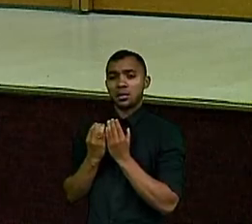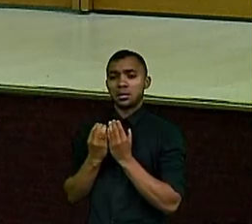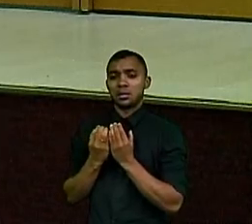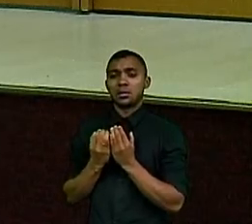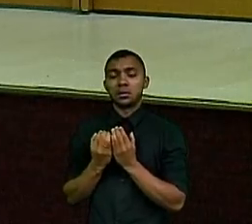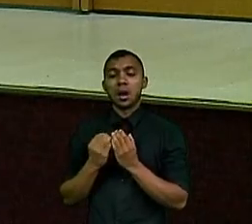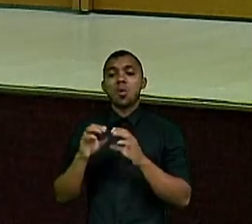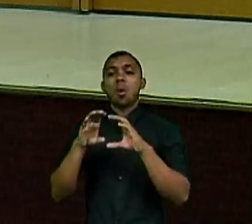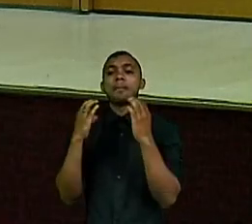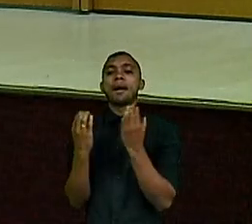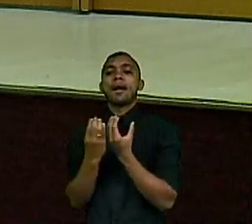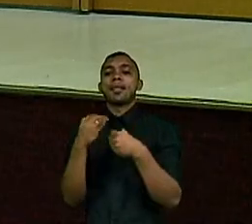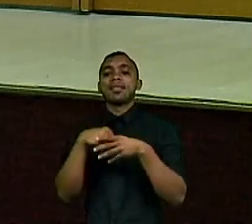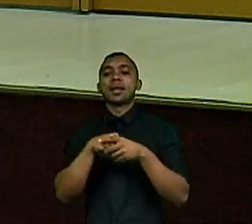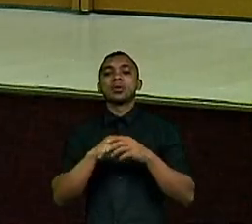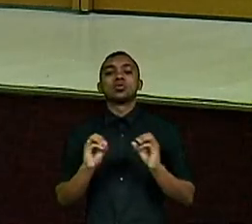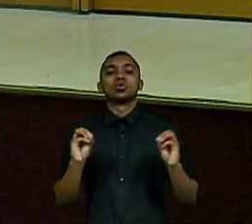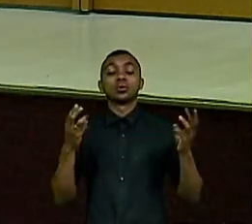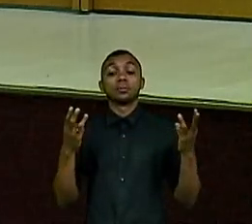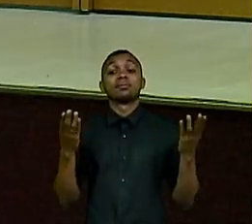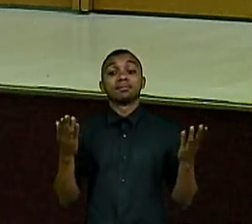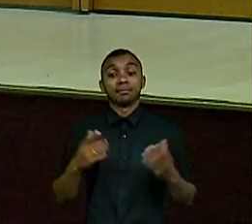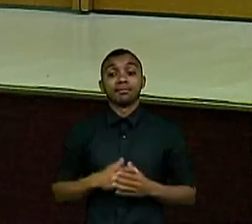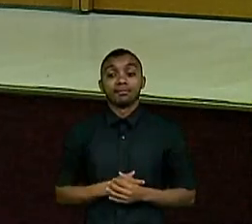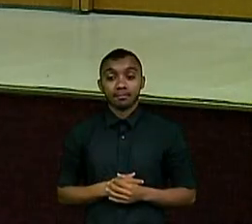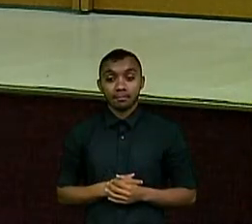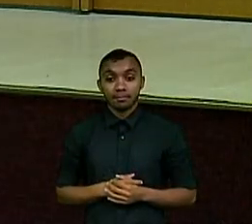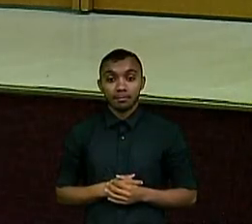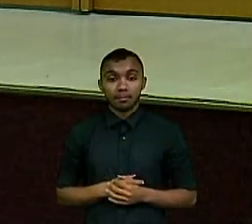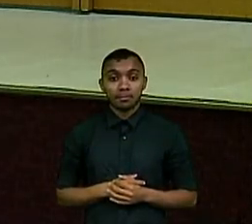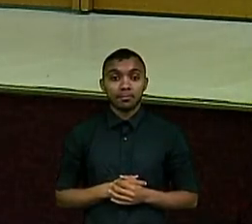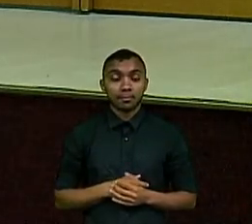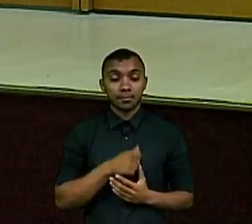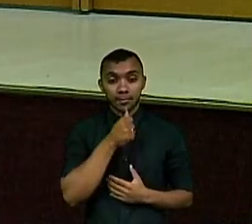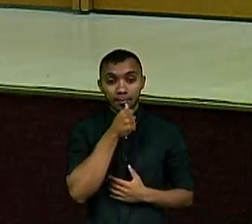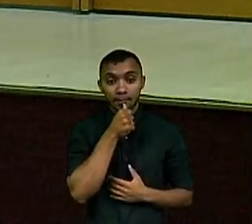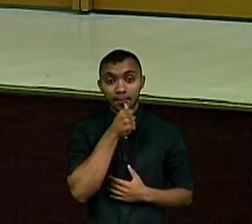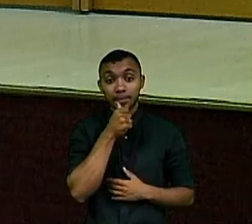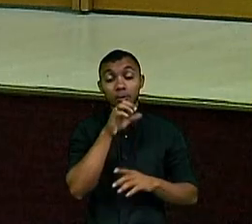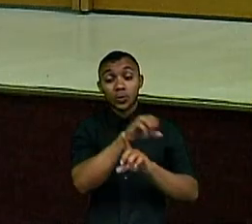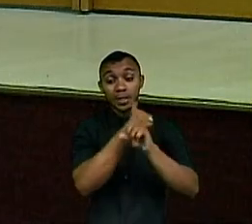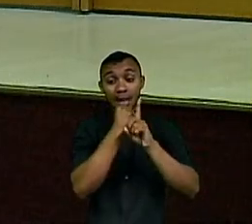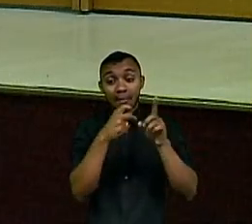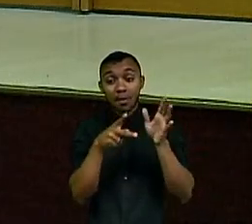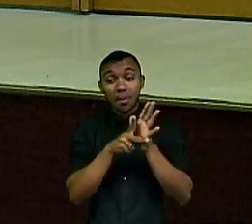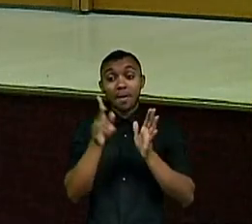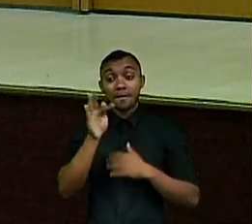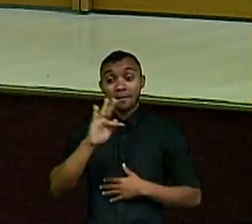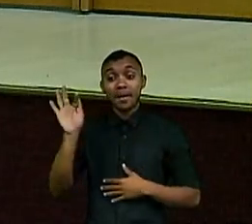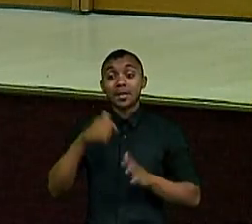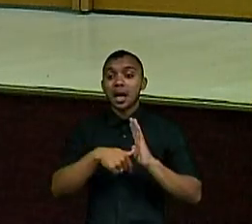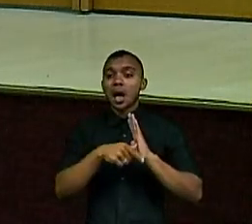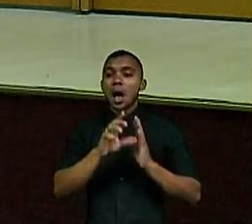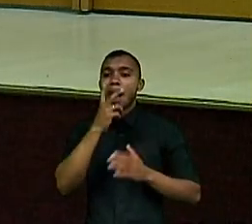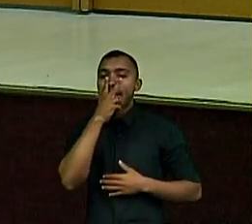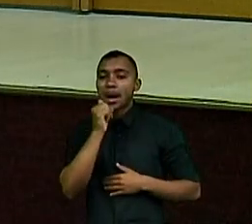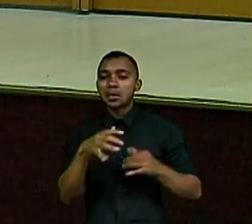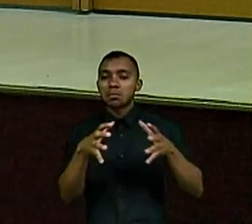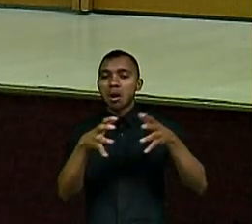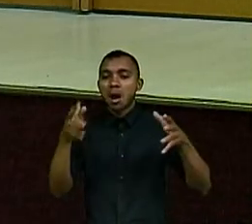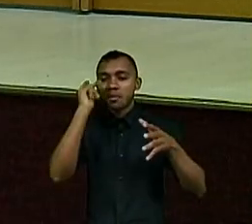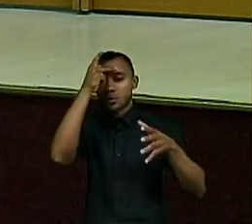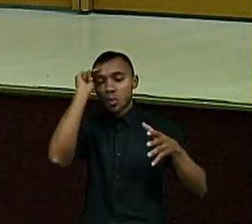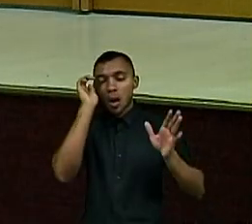do camarote no show né mas eu quando falo exclusivismo lembro disso a sociedade A ideia é excluir a maior parte da